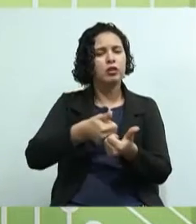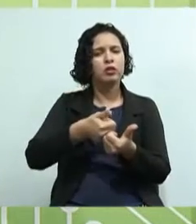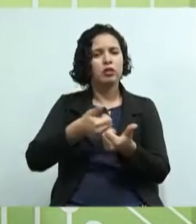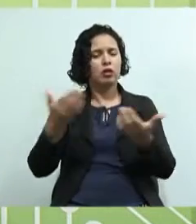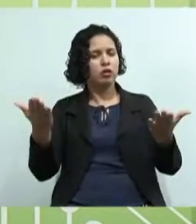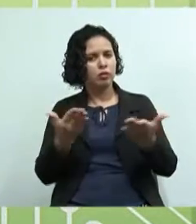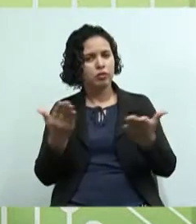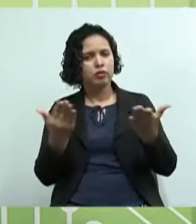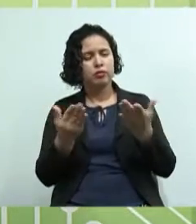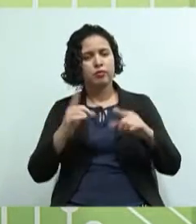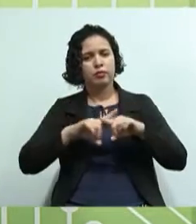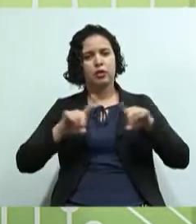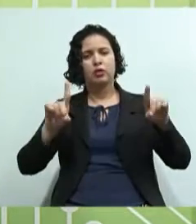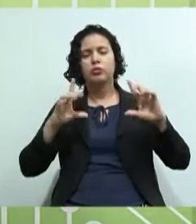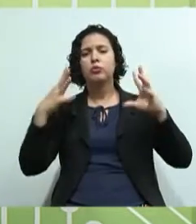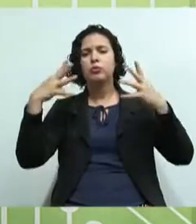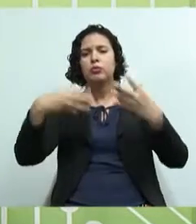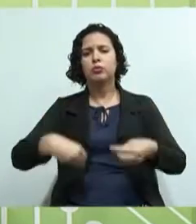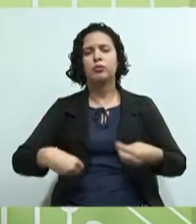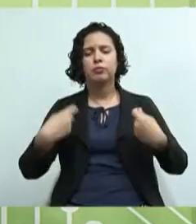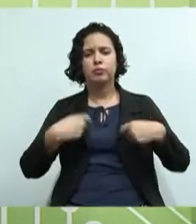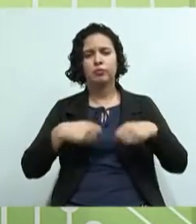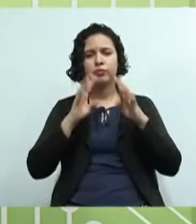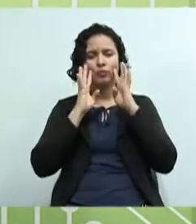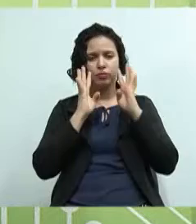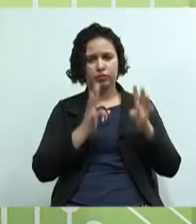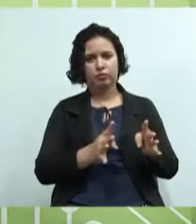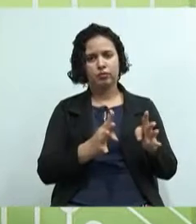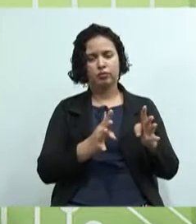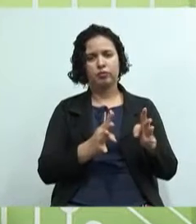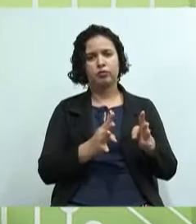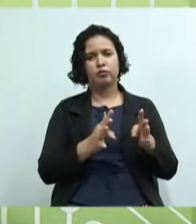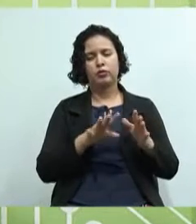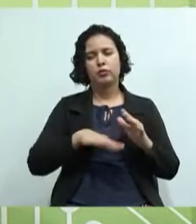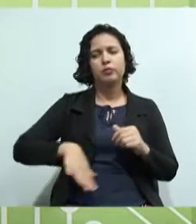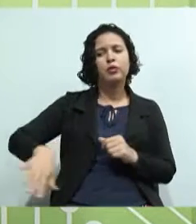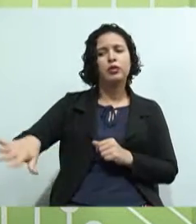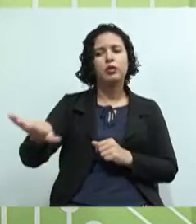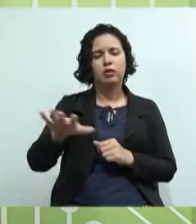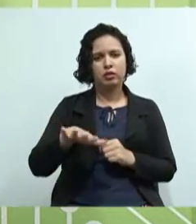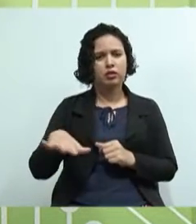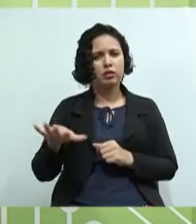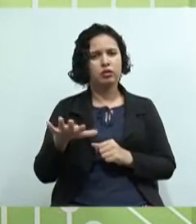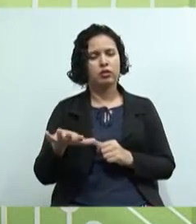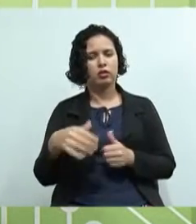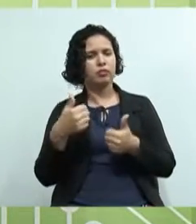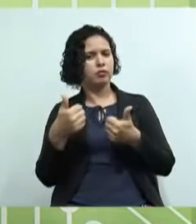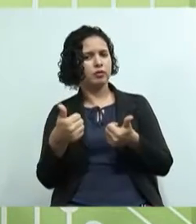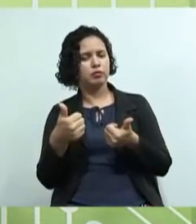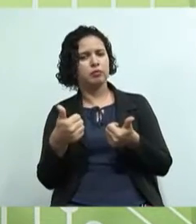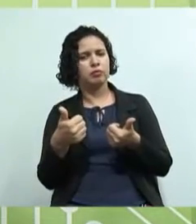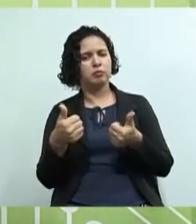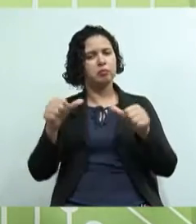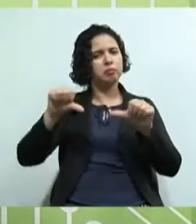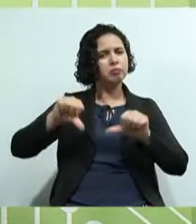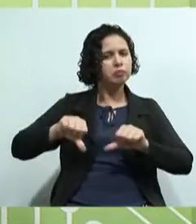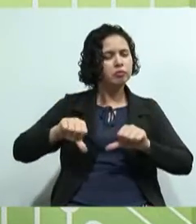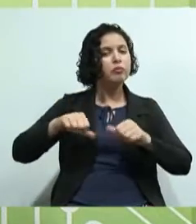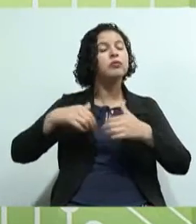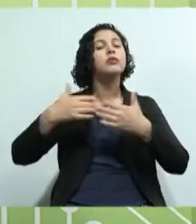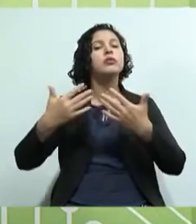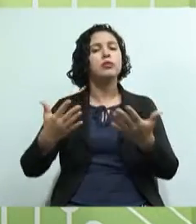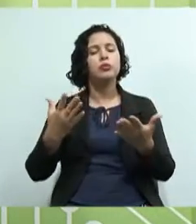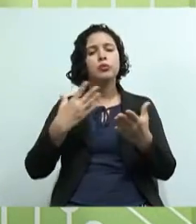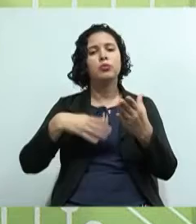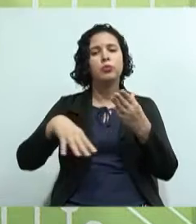isso você precisa estar atento, tá? Às condições do mercado. Se o mercado está indo bem, se o mercado está indo mal, e tudo